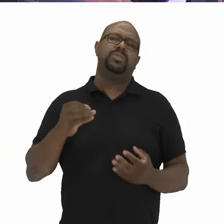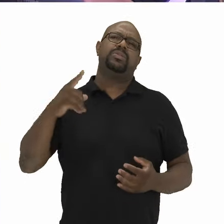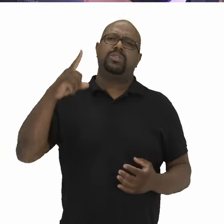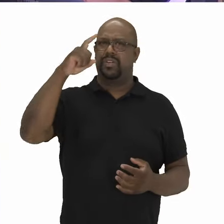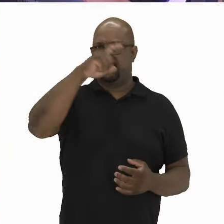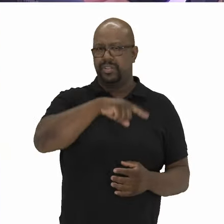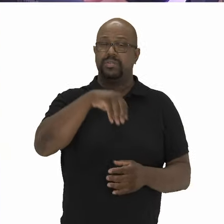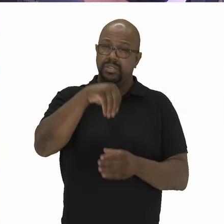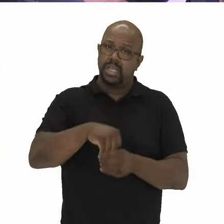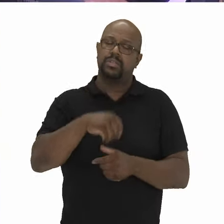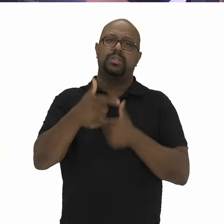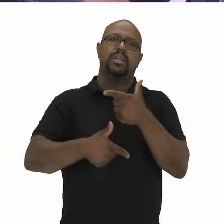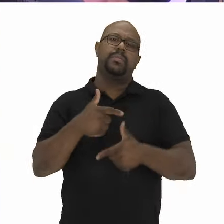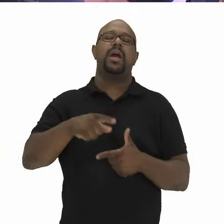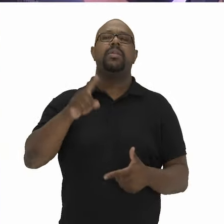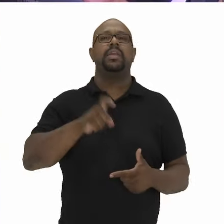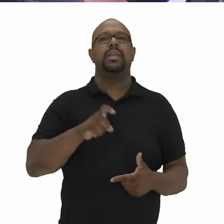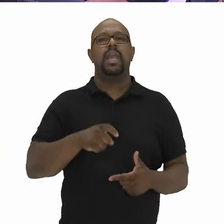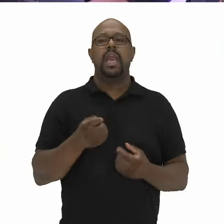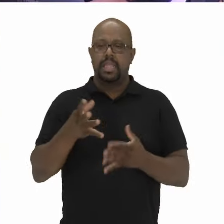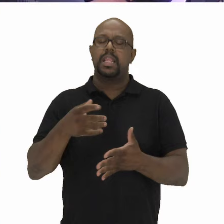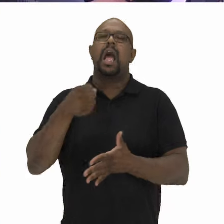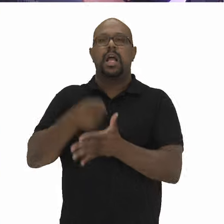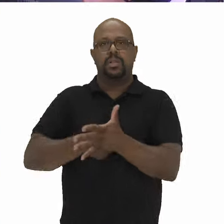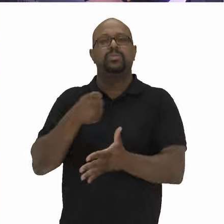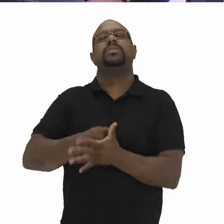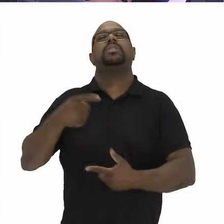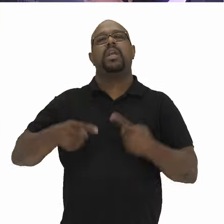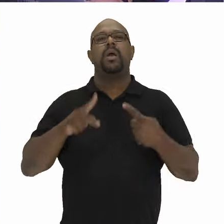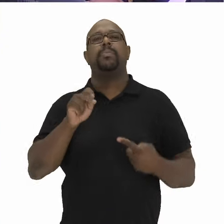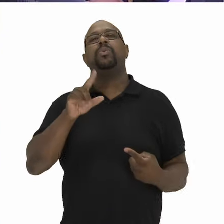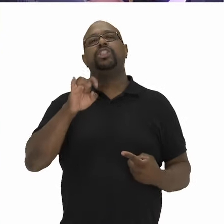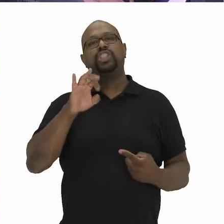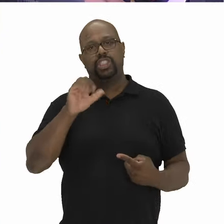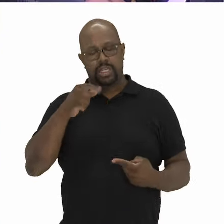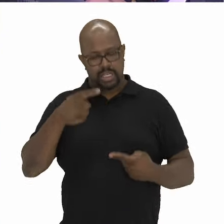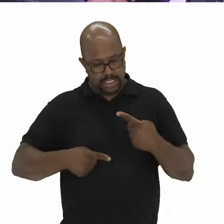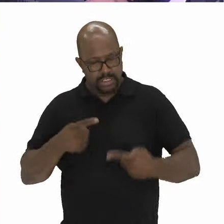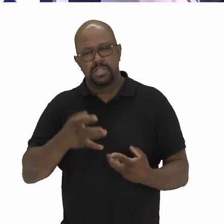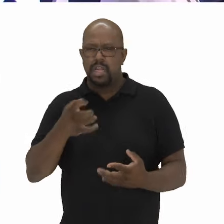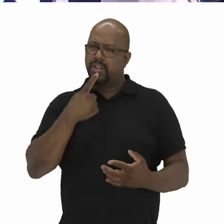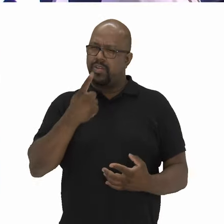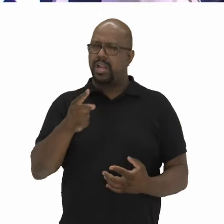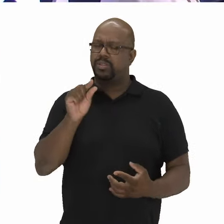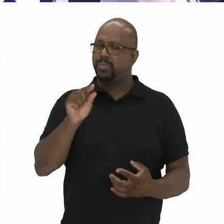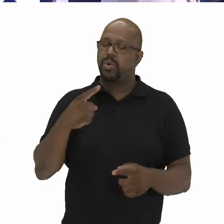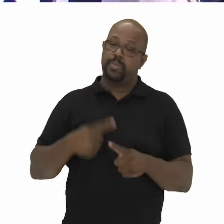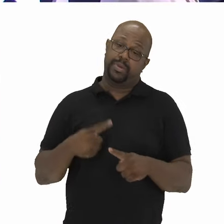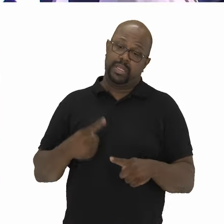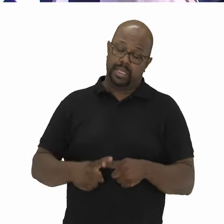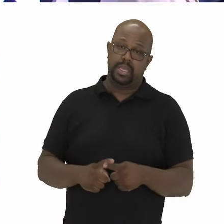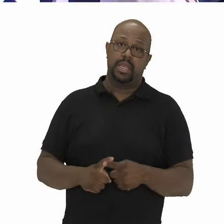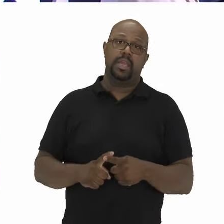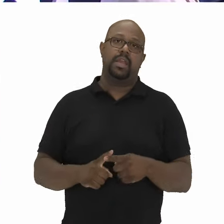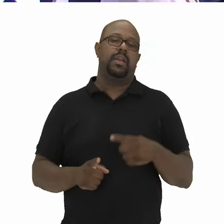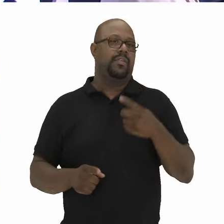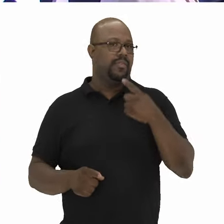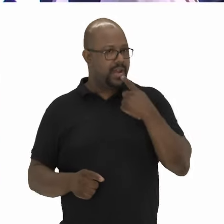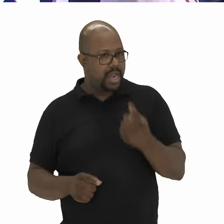ser muito difícil dentro do teu trabalho que é da luta política sim da luta eu queria que você falasse um pouco